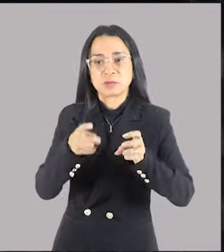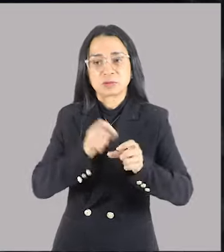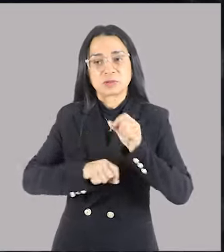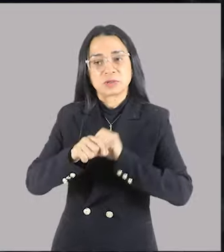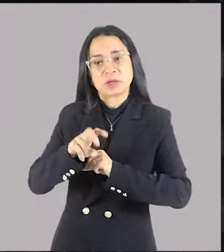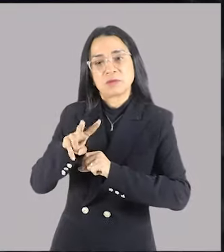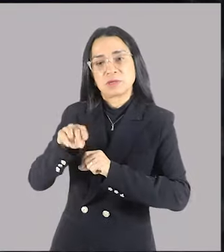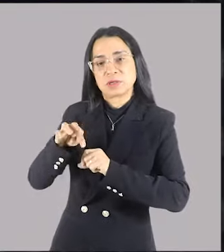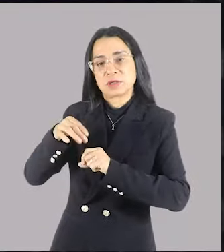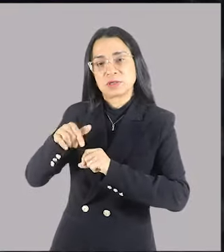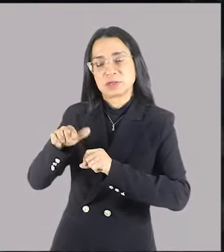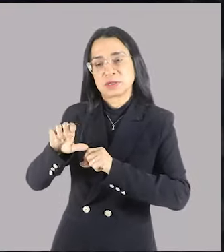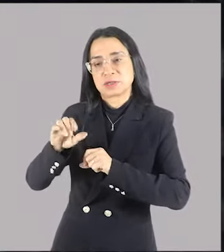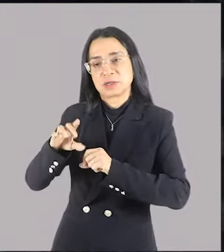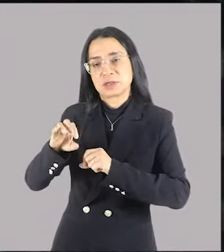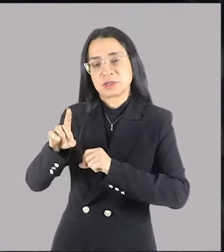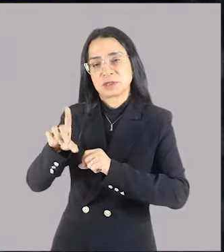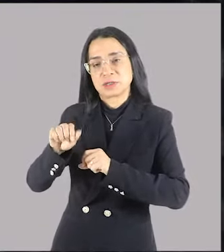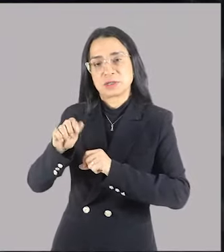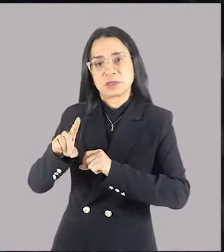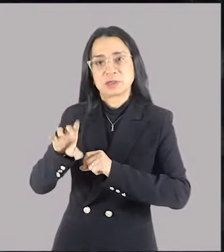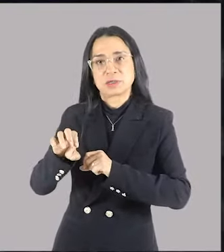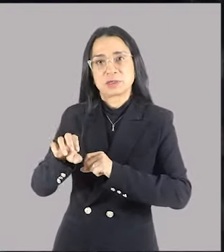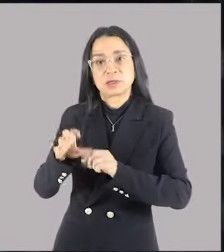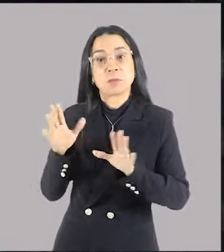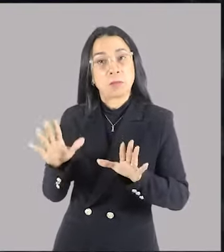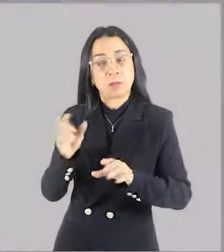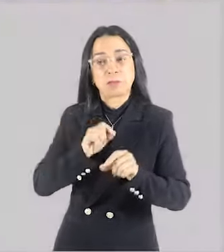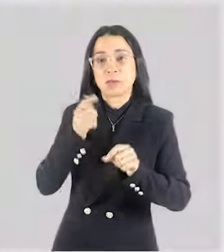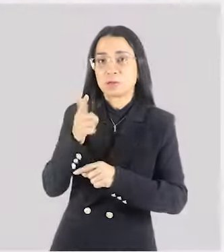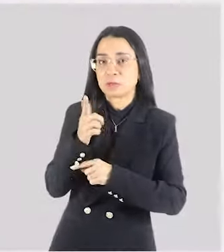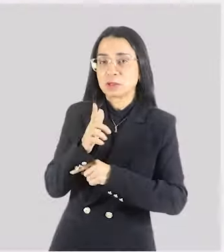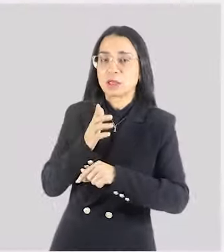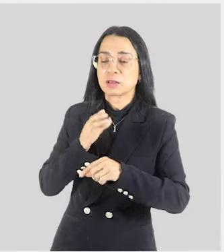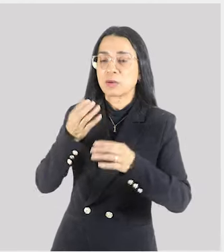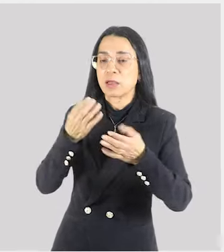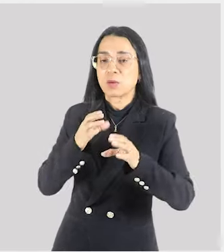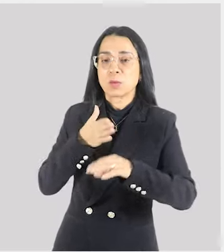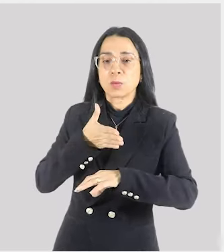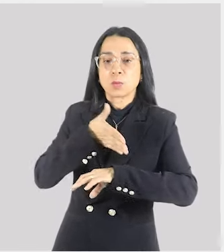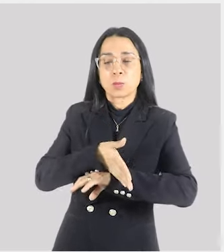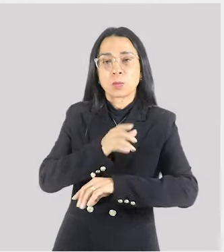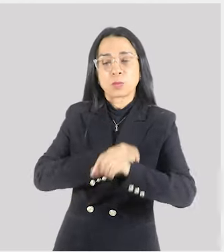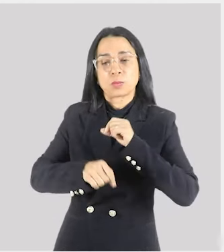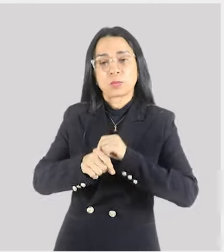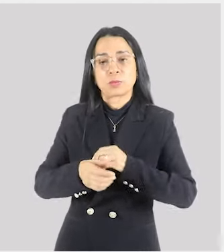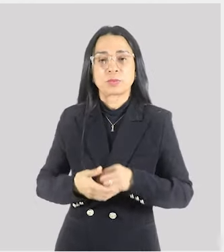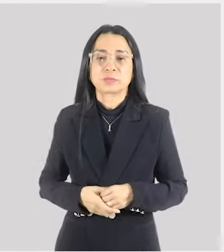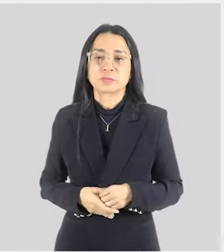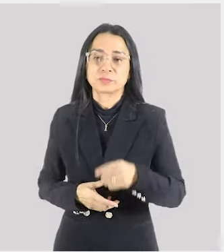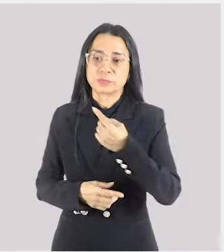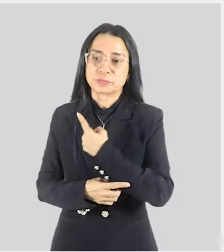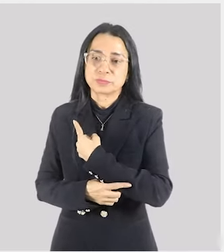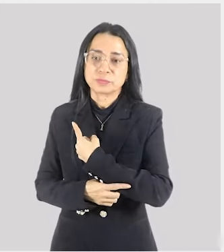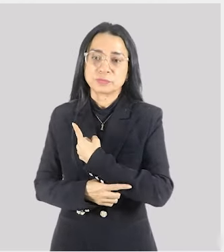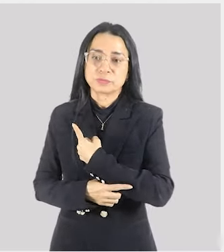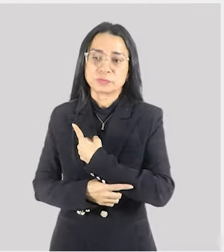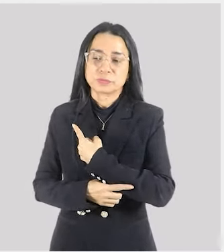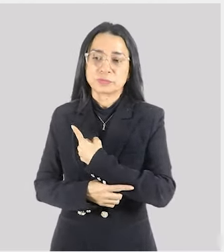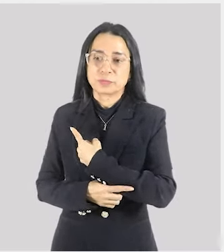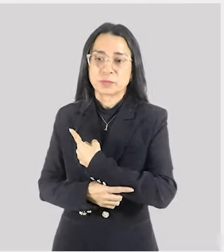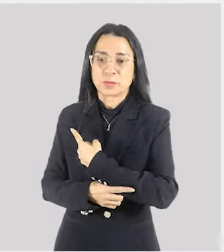vitaliciedade sem mesmo ter passado por concurso público tudo bem se o servidor tiver ingressado nessas carreiras mediante concurso a